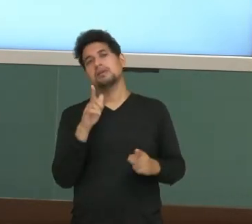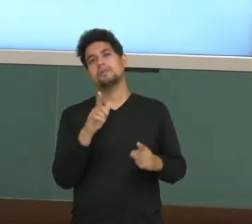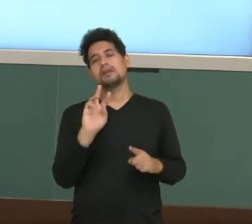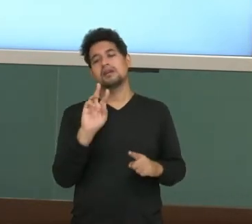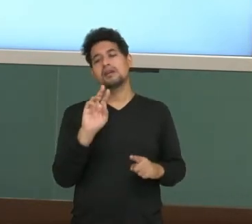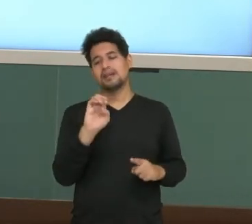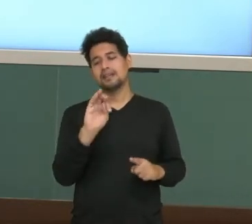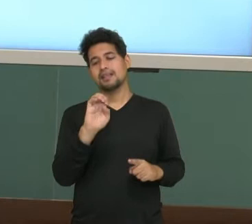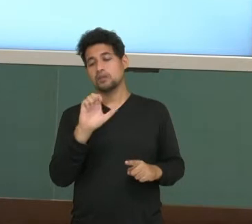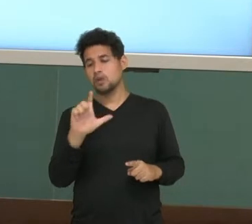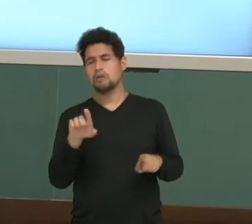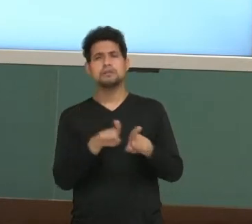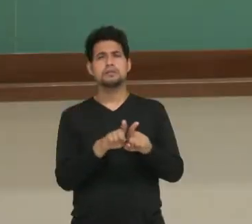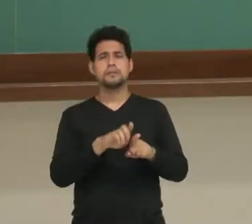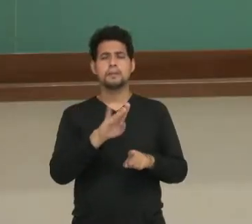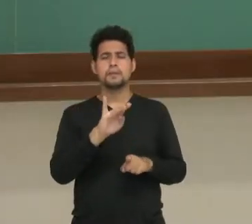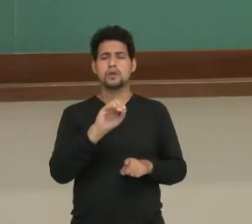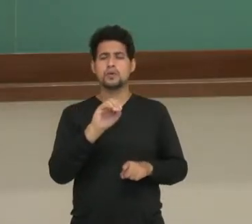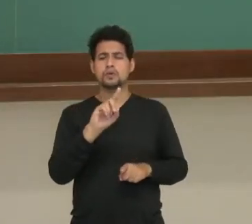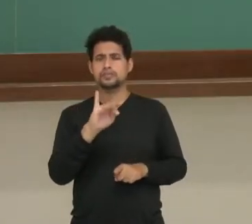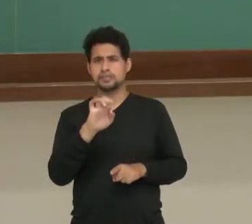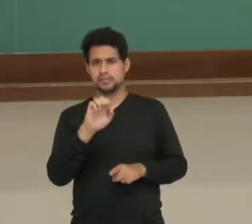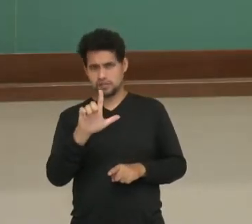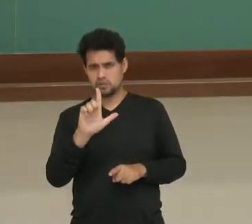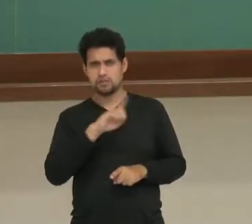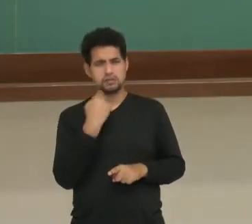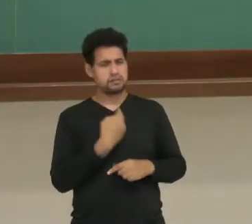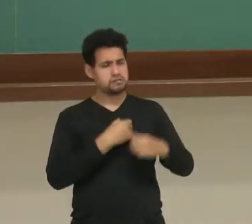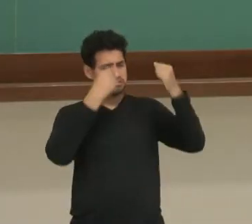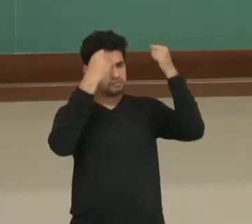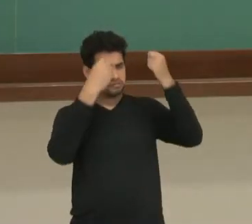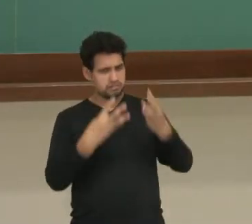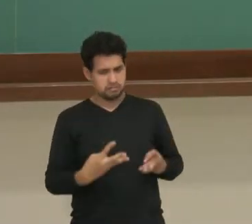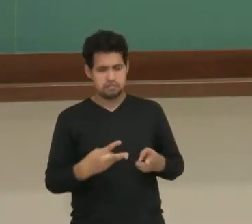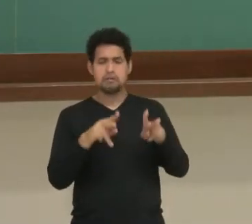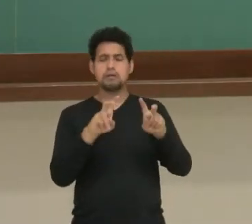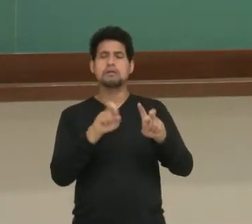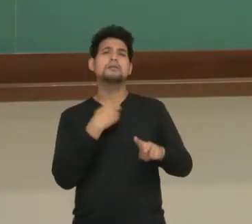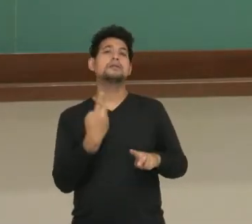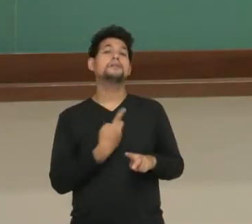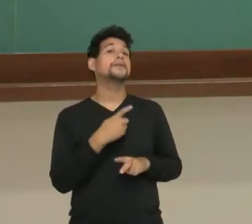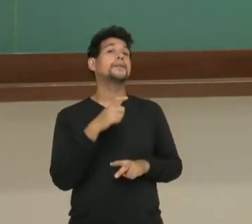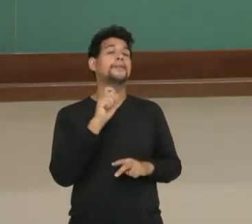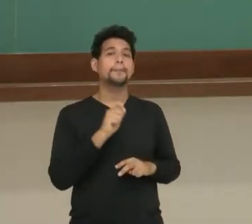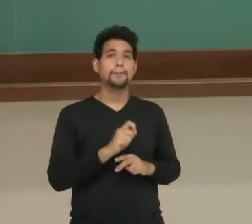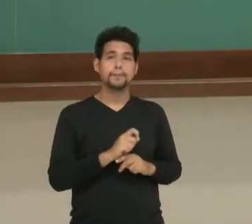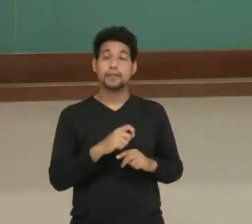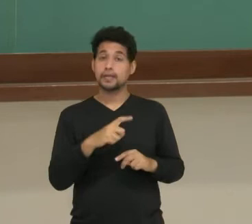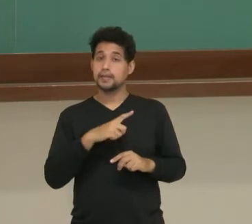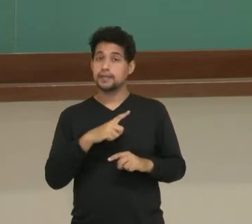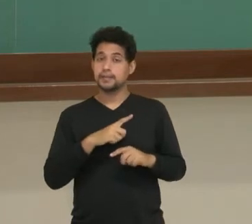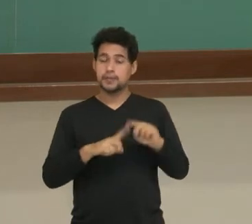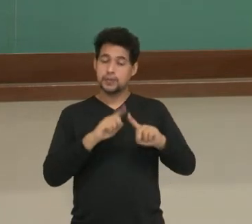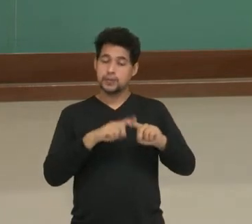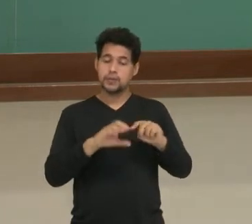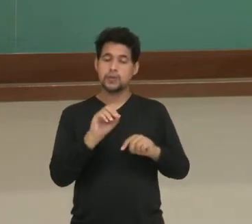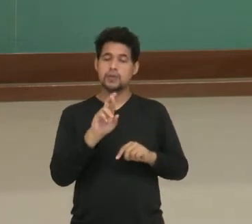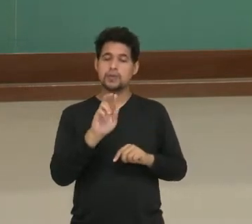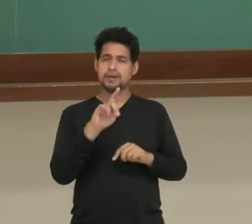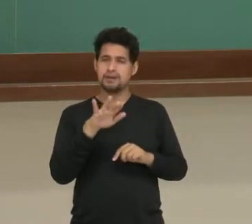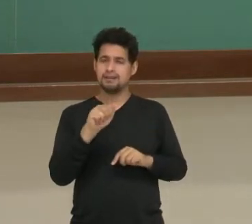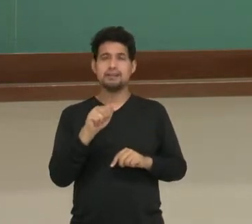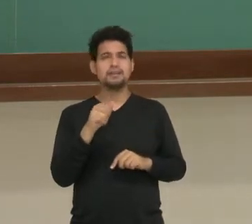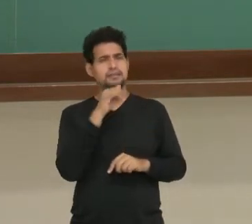o biodiesel. Quando falamos nos biocombustíveis, estamos falando daqueles combustíveis provenientes de matéria orgânica.